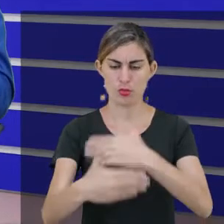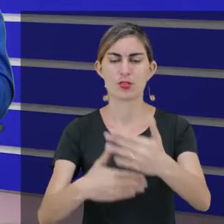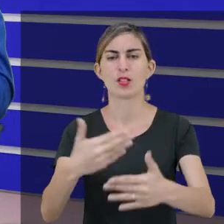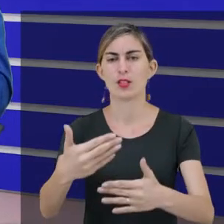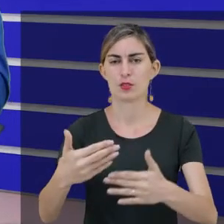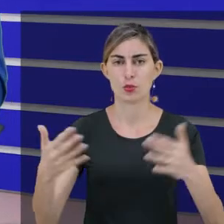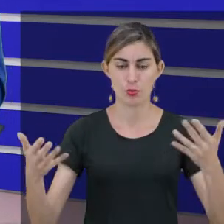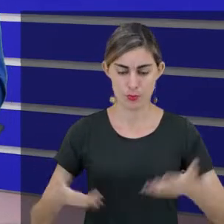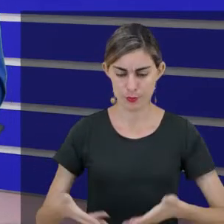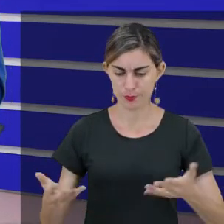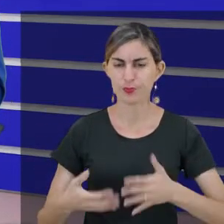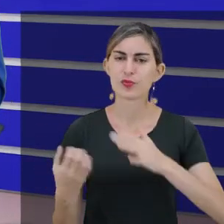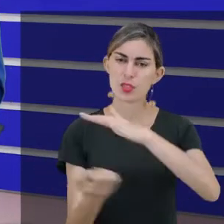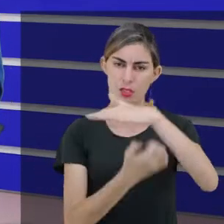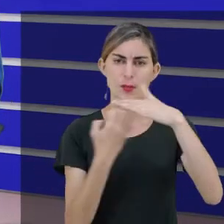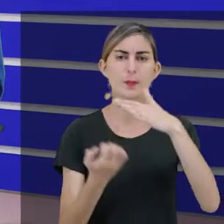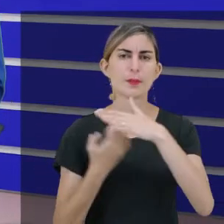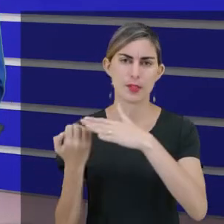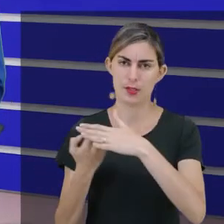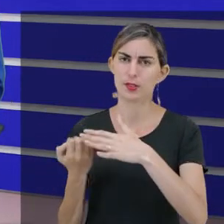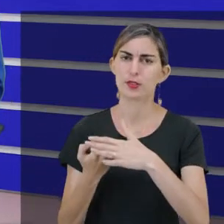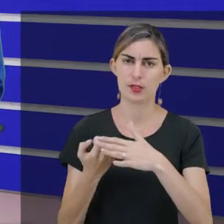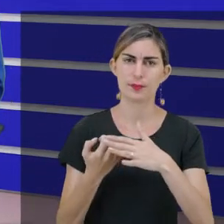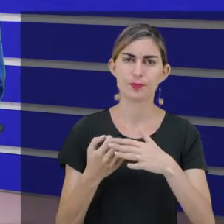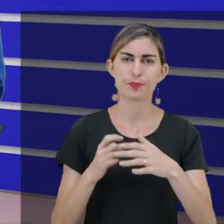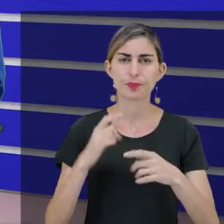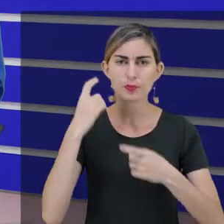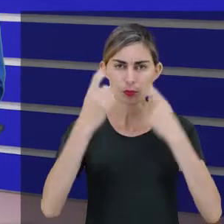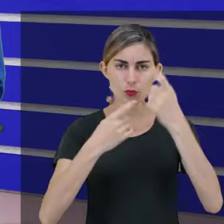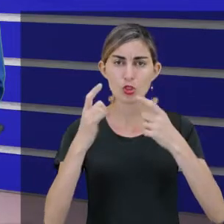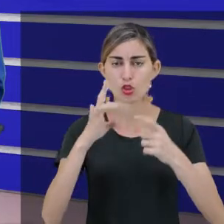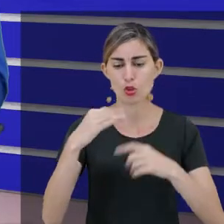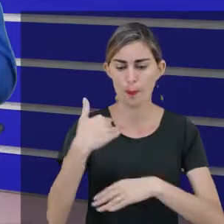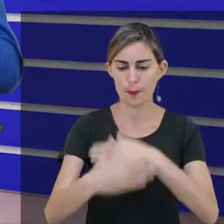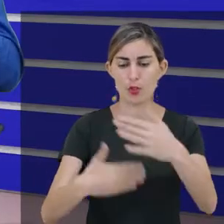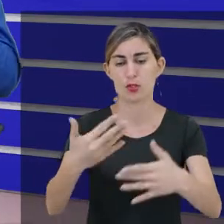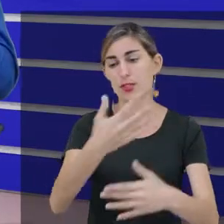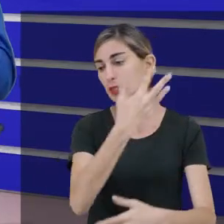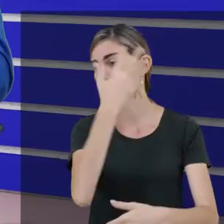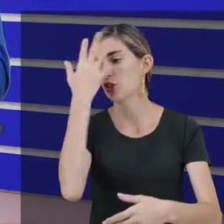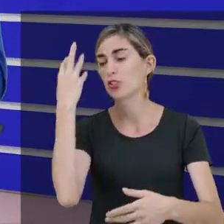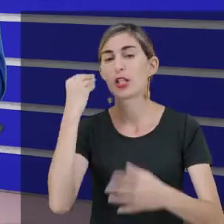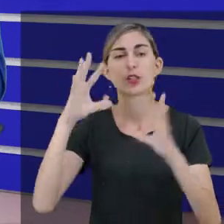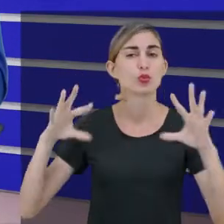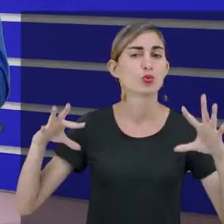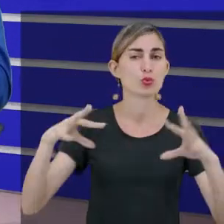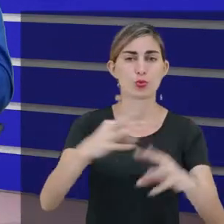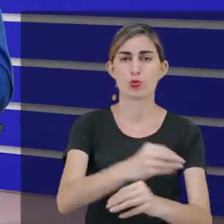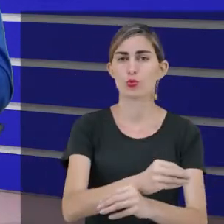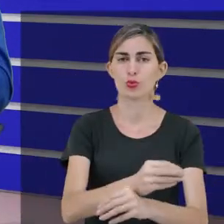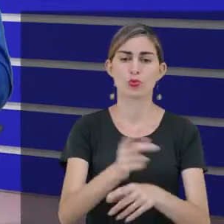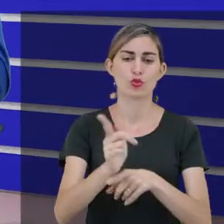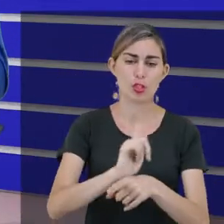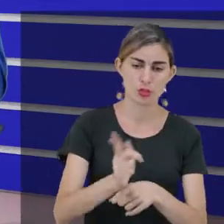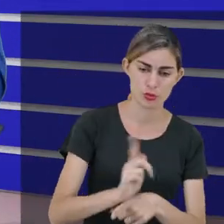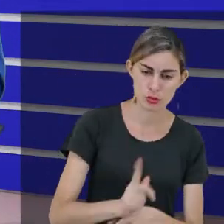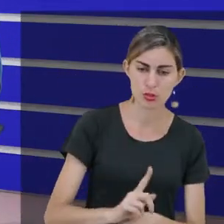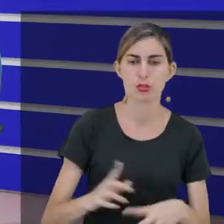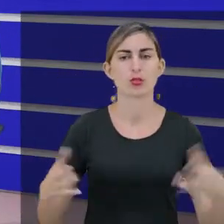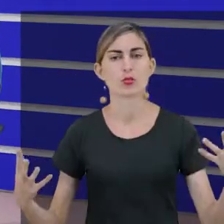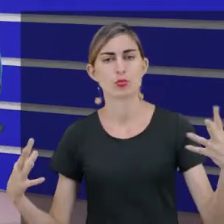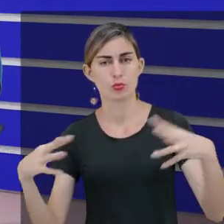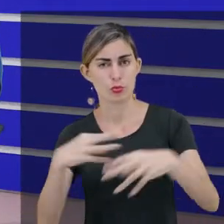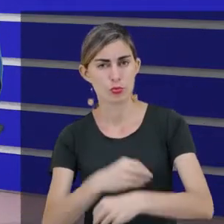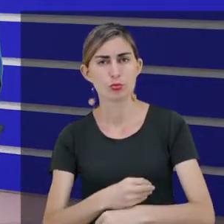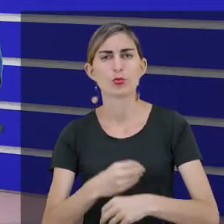E hoje, as empresas controlam o processo. Elas estão esquecendo de ver o todo, esse elemento. Na disciplina de logística,